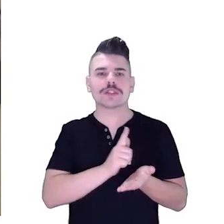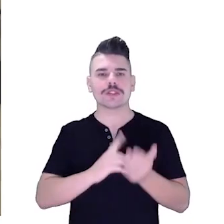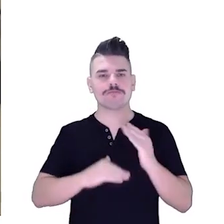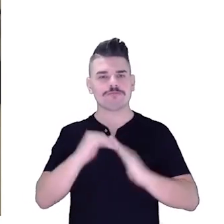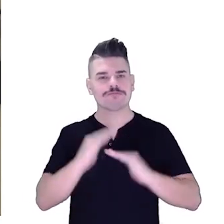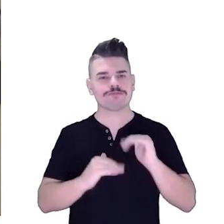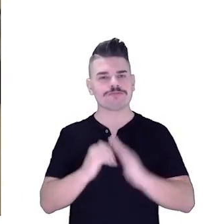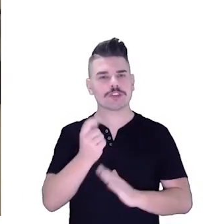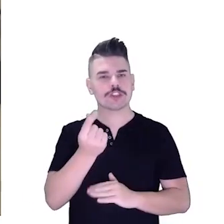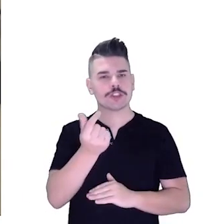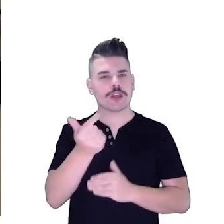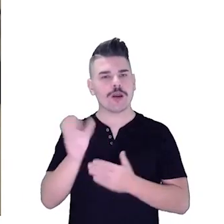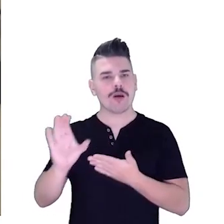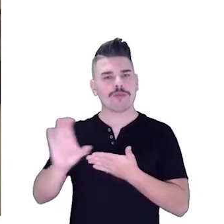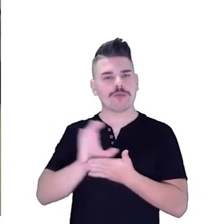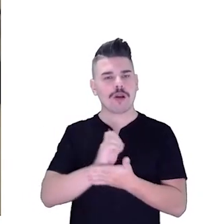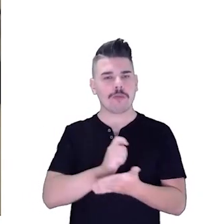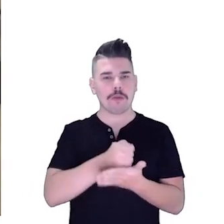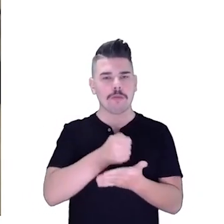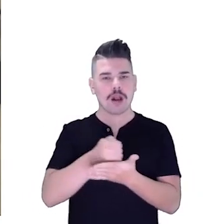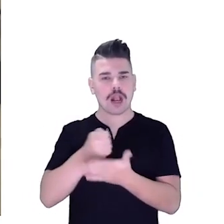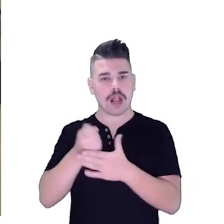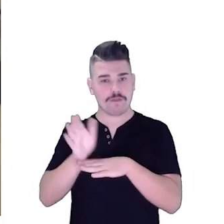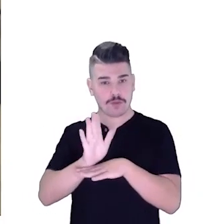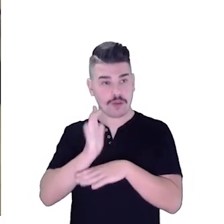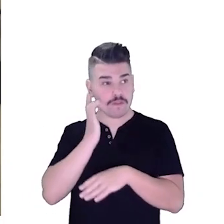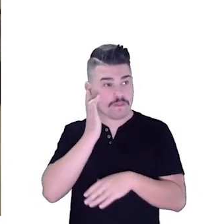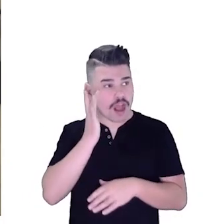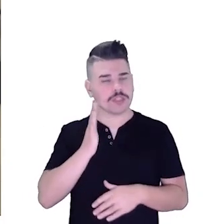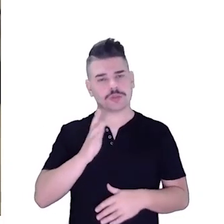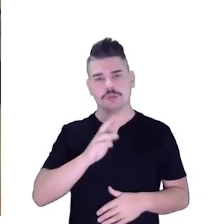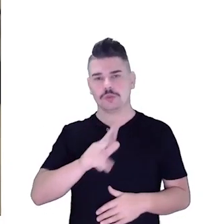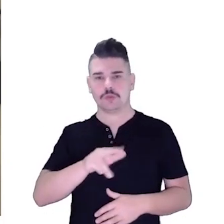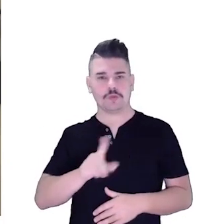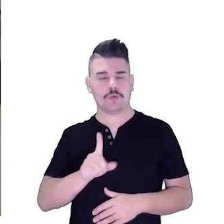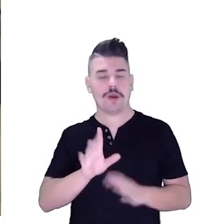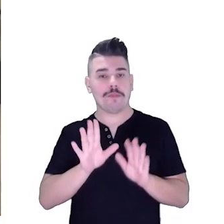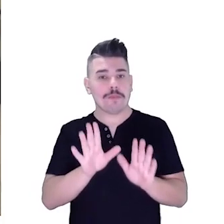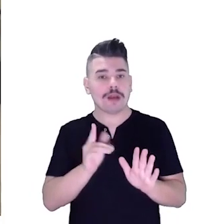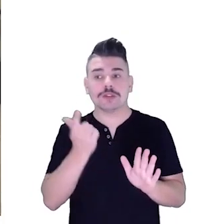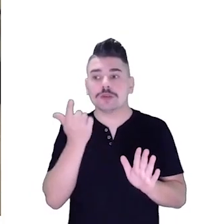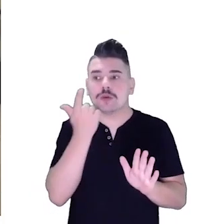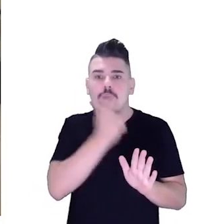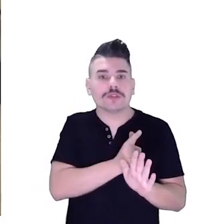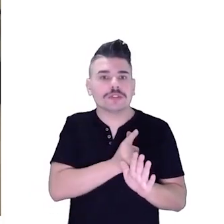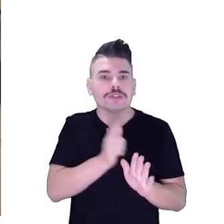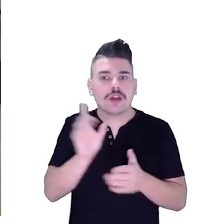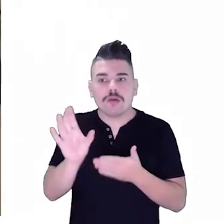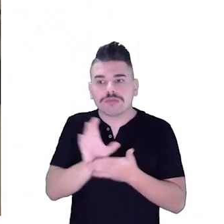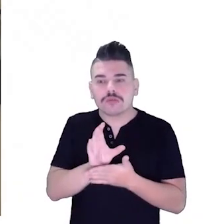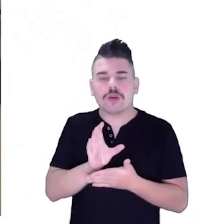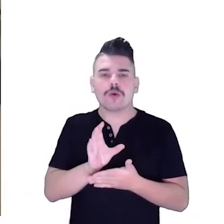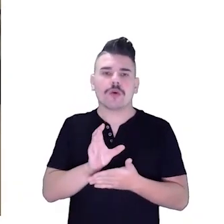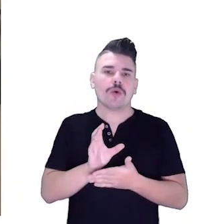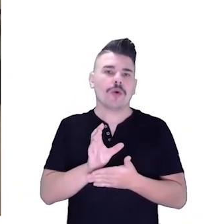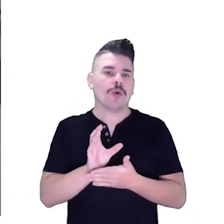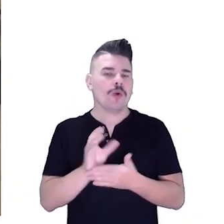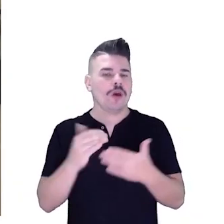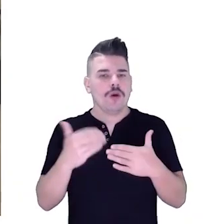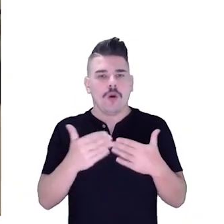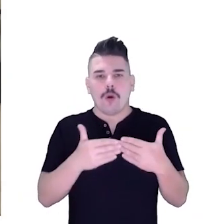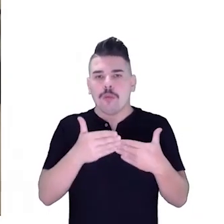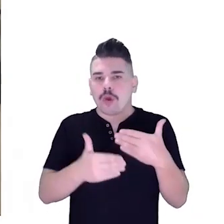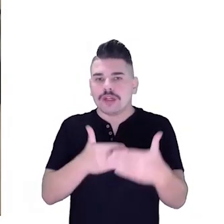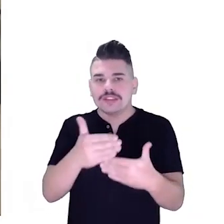arrecadar os fundos necessários para fazer o filme não foi uma tarefa fácil, mas que uma vez que ela conseguiu fazer isso,